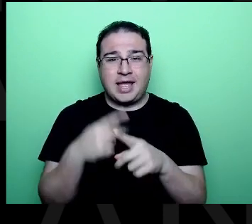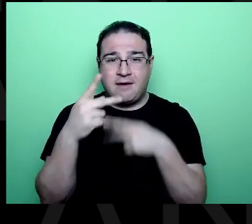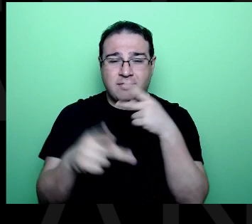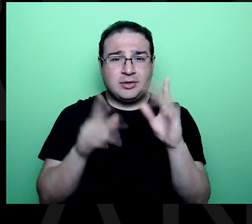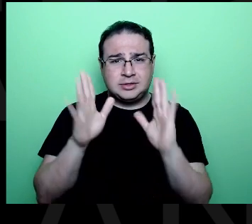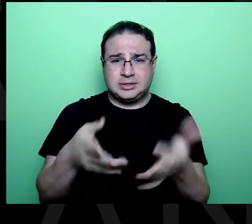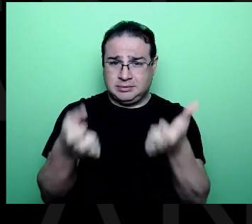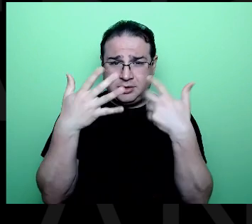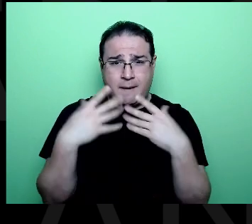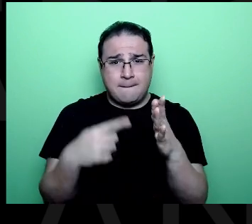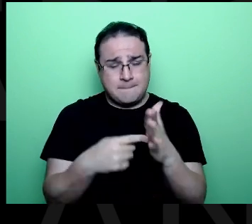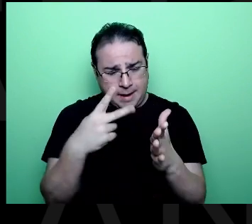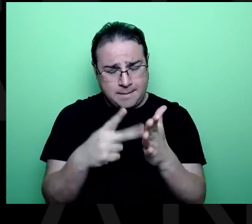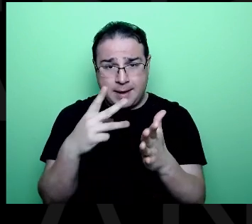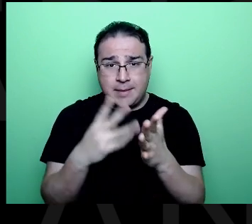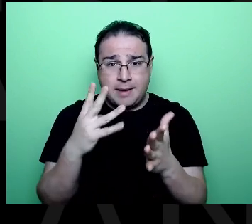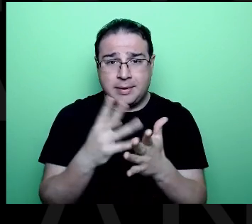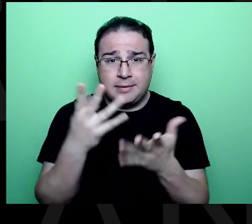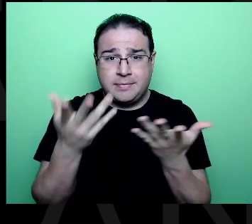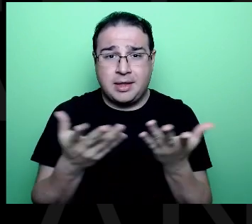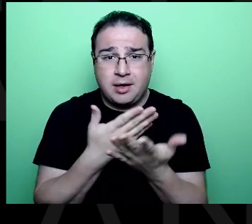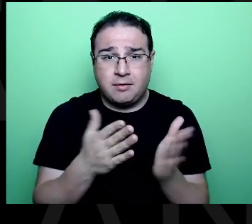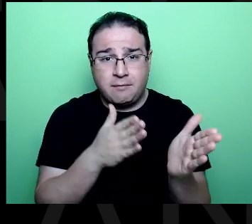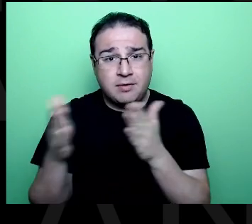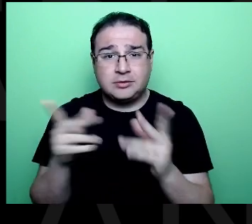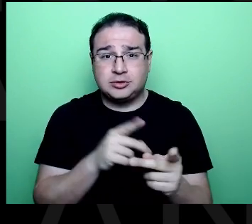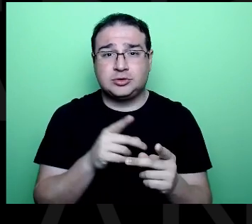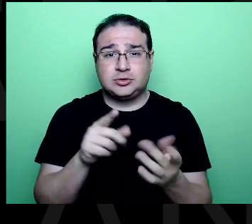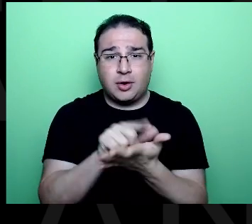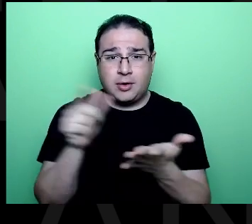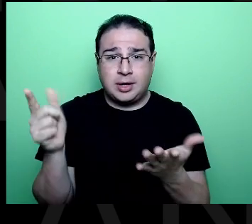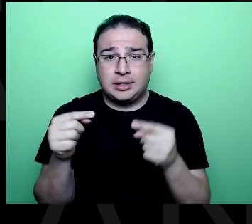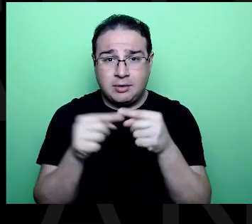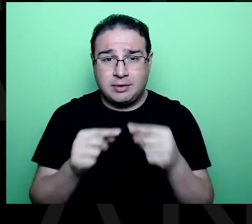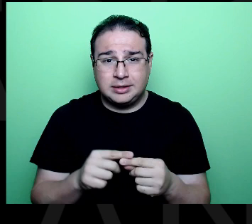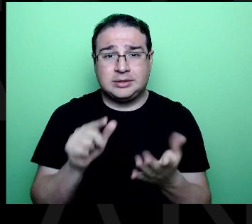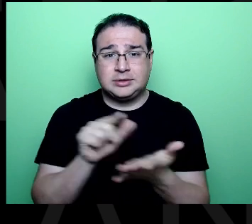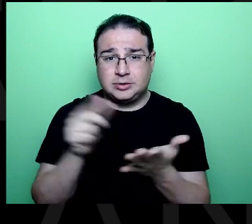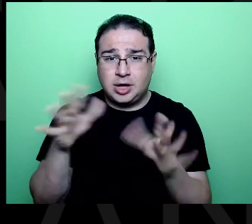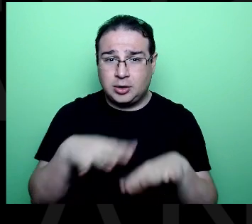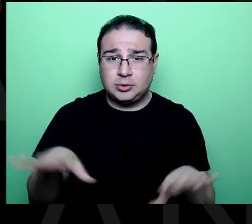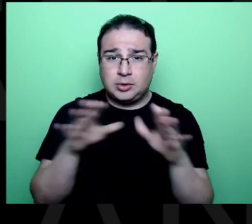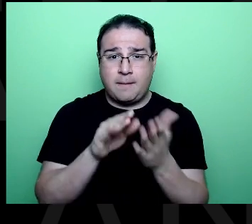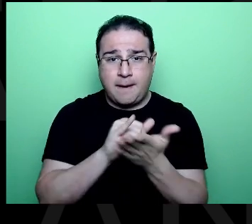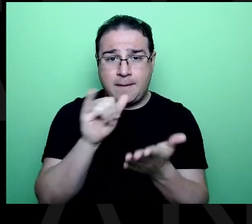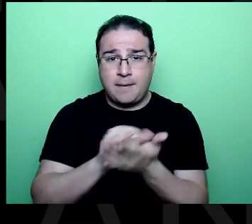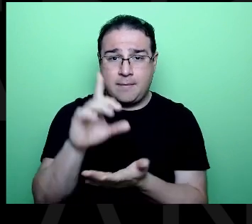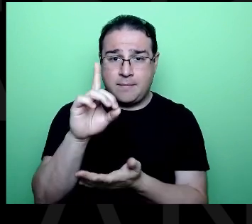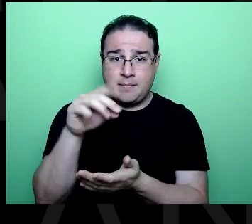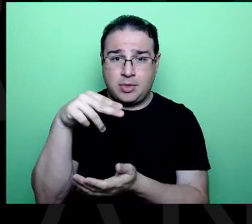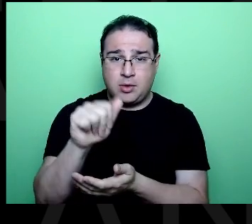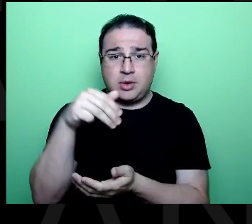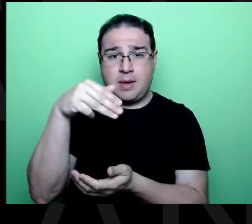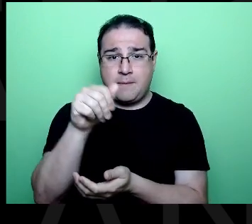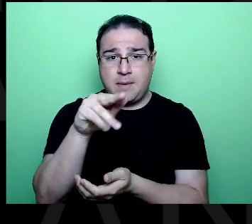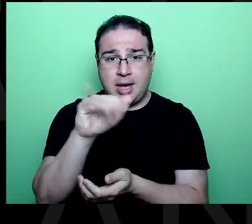porque ela já tinha contado isso tantas vezes que eu falei assim, olha, para vários jornais e